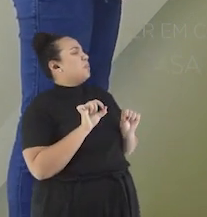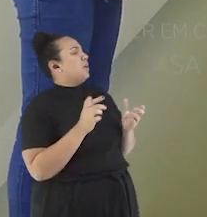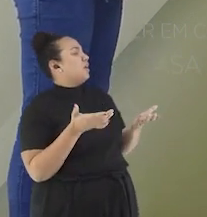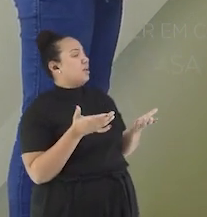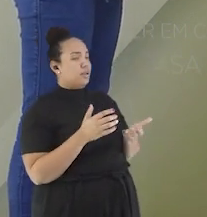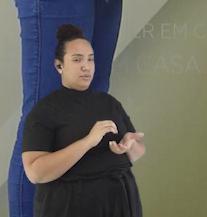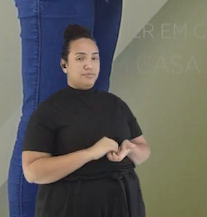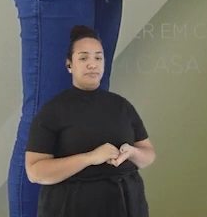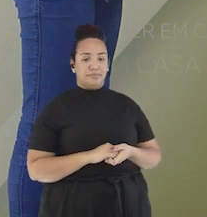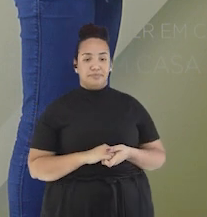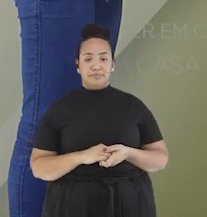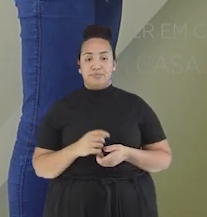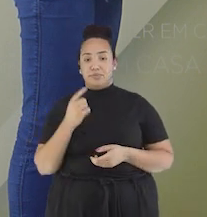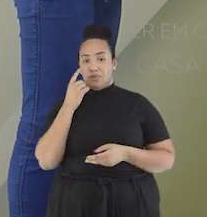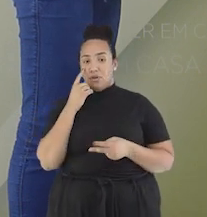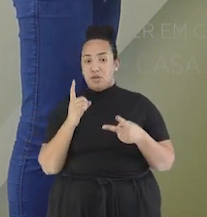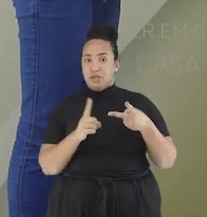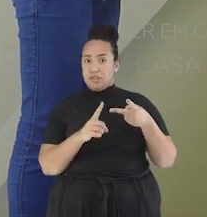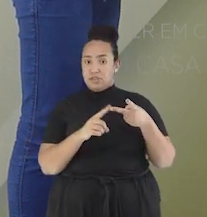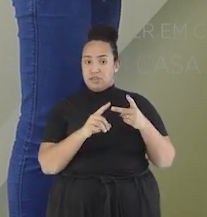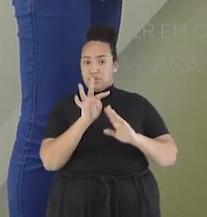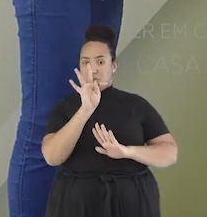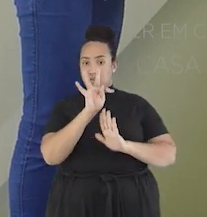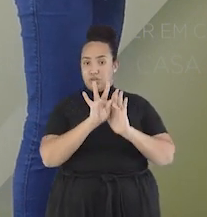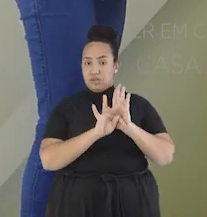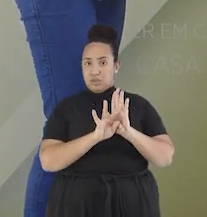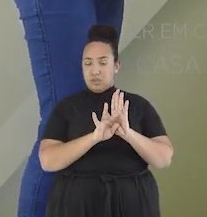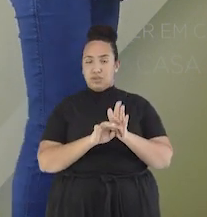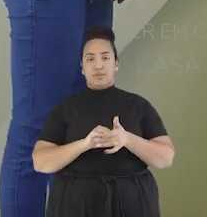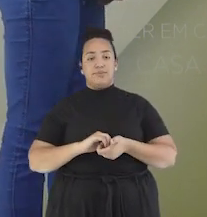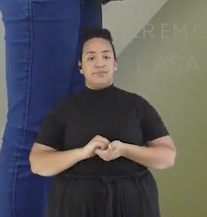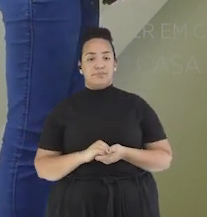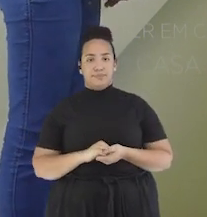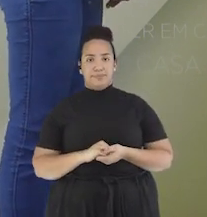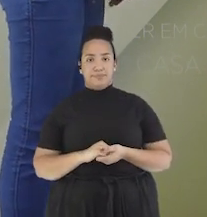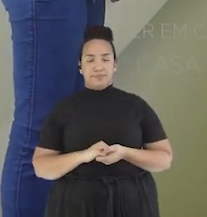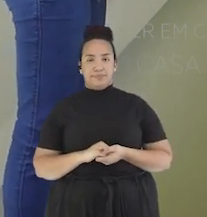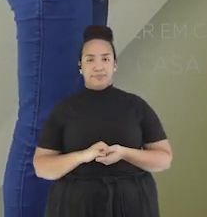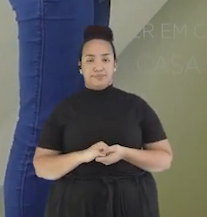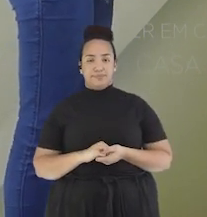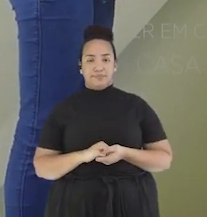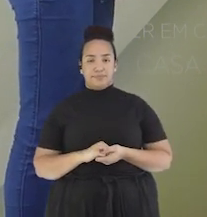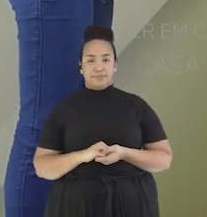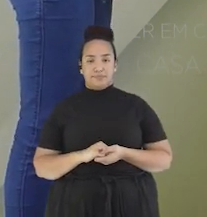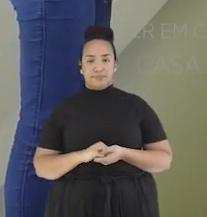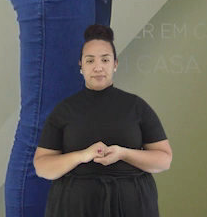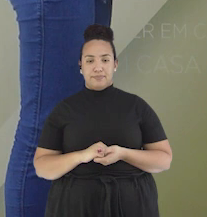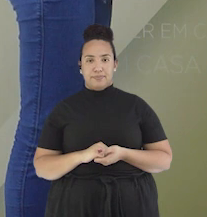bem. Texto 2. Quer fazer uma leitura em voz baixa, Heloísa, antes? Texto 2 agora.